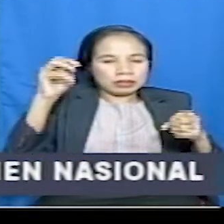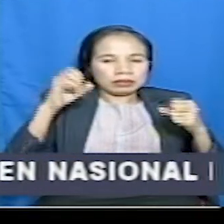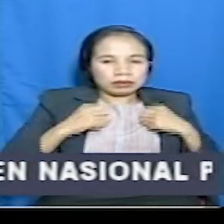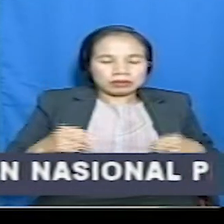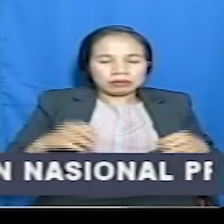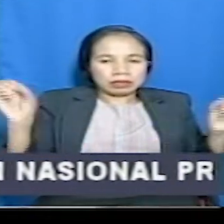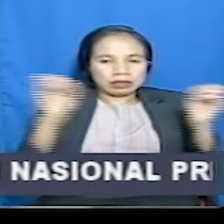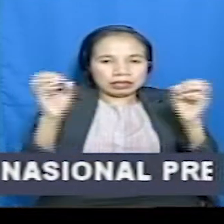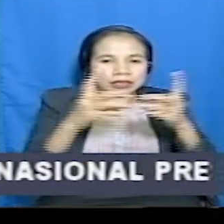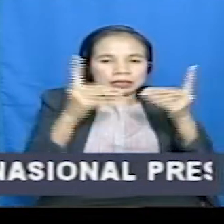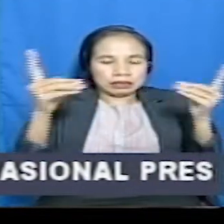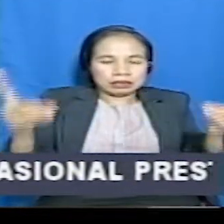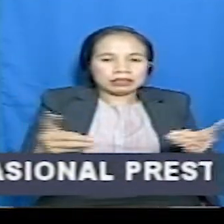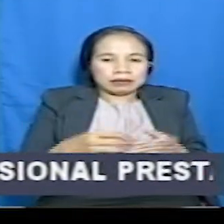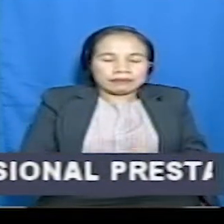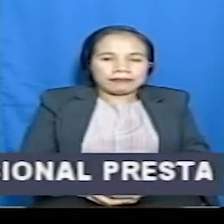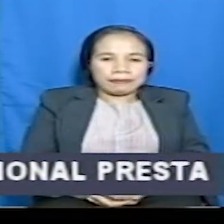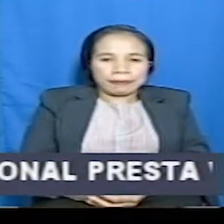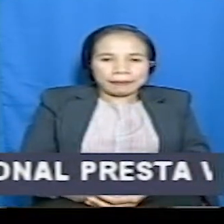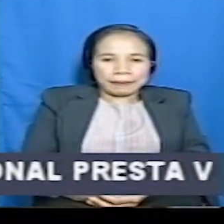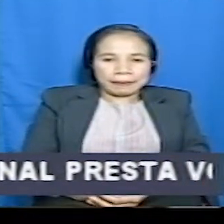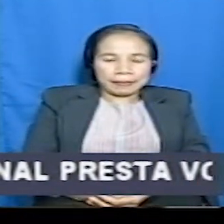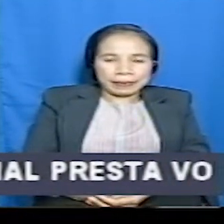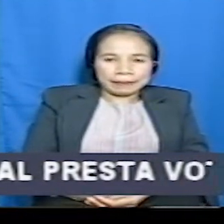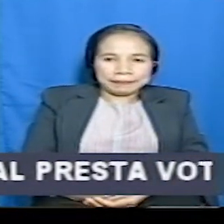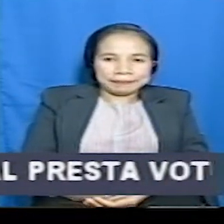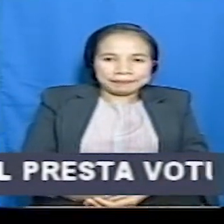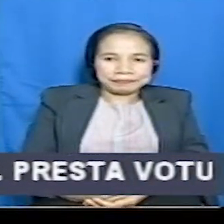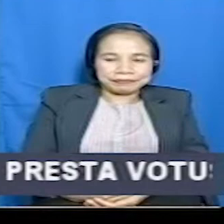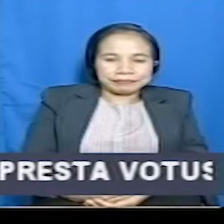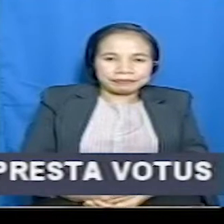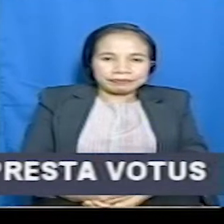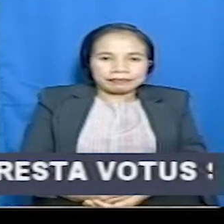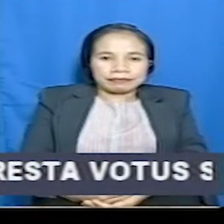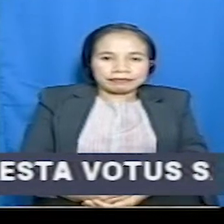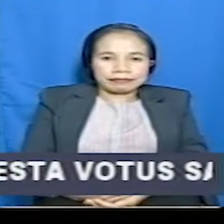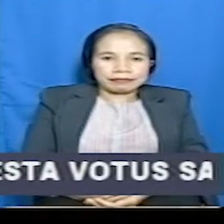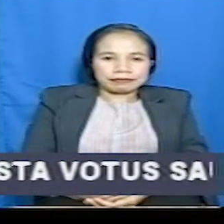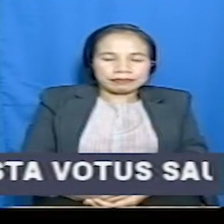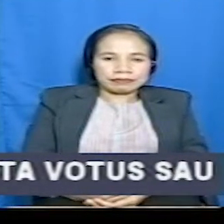distanciamento social. Husi Frontera Bobonaro, Humberto dos Santos, ba RTTL.